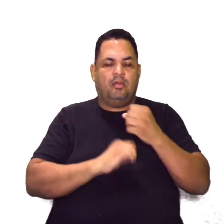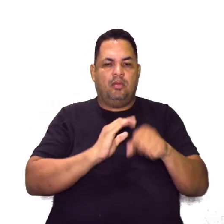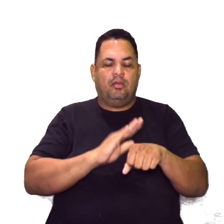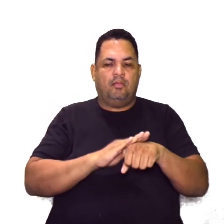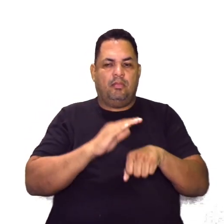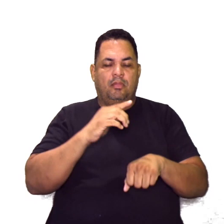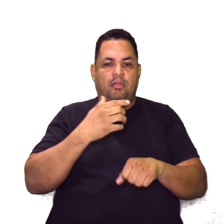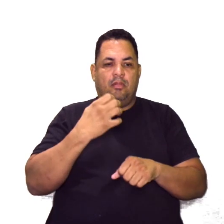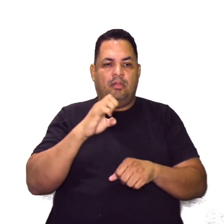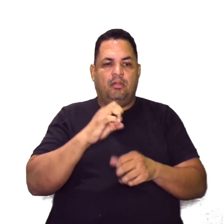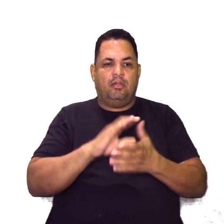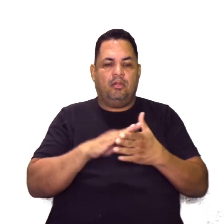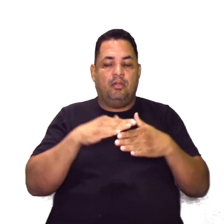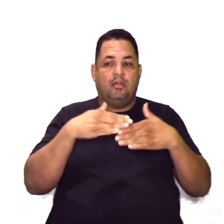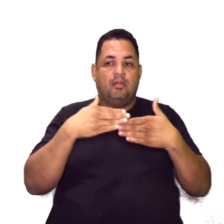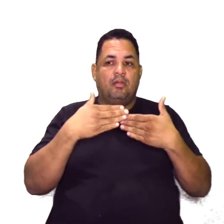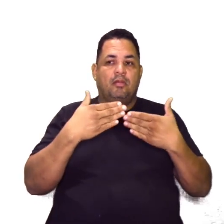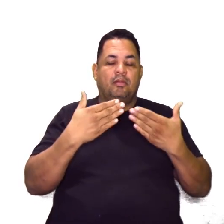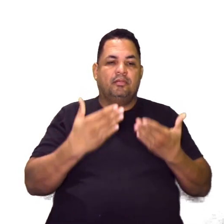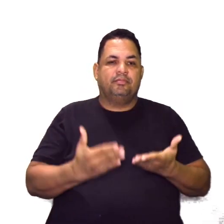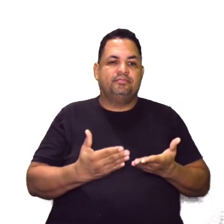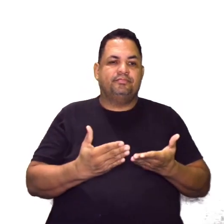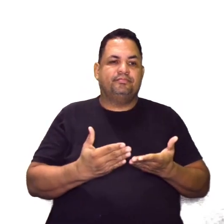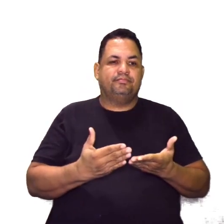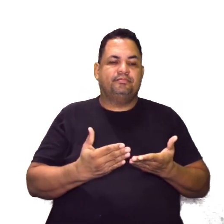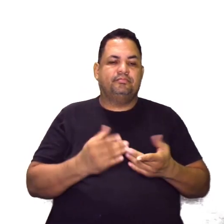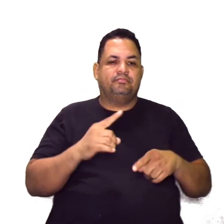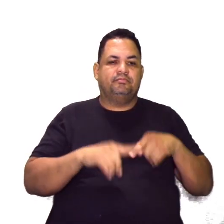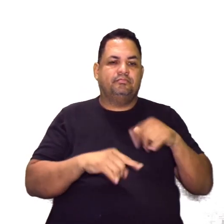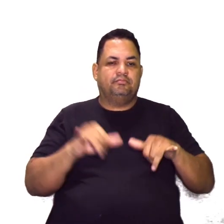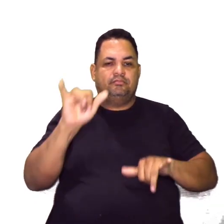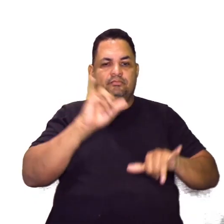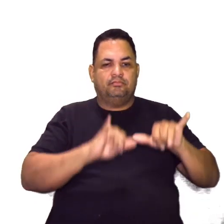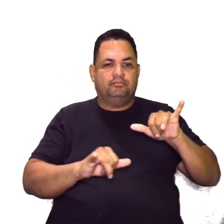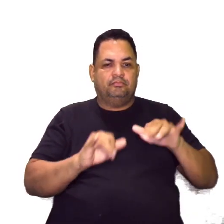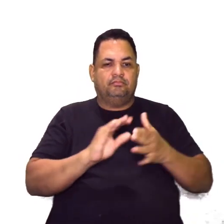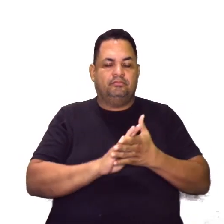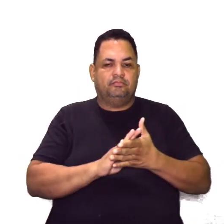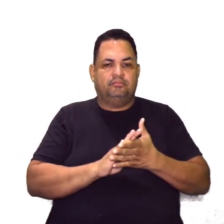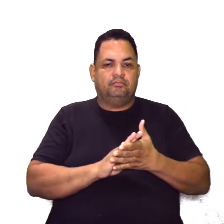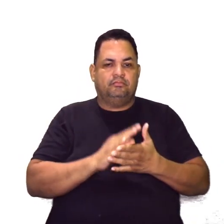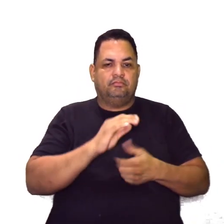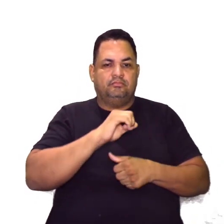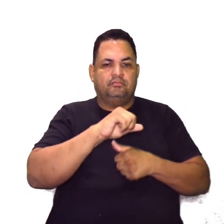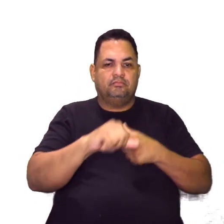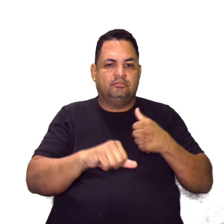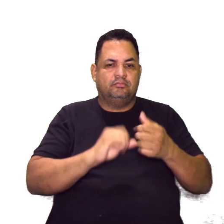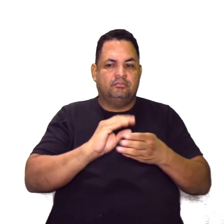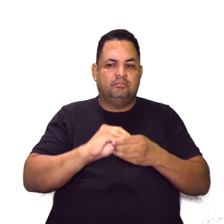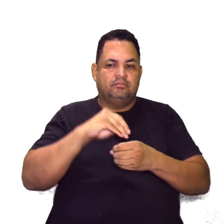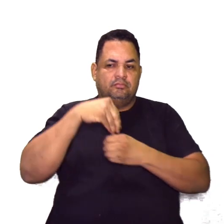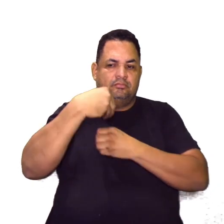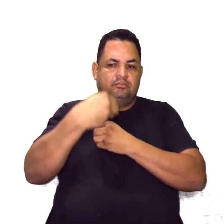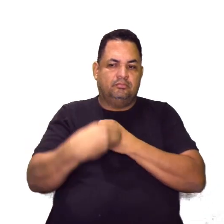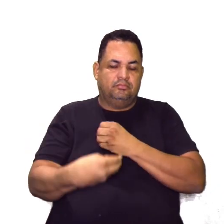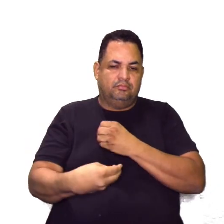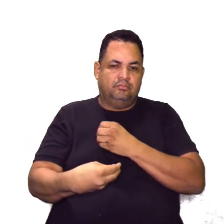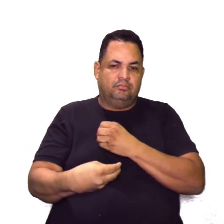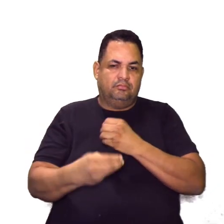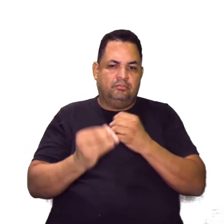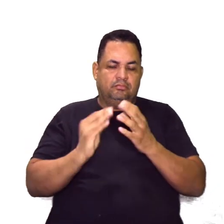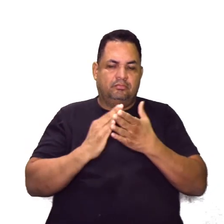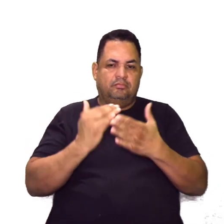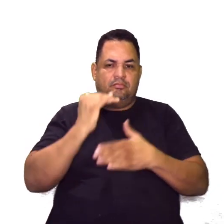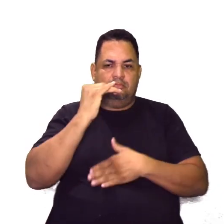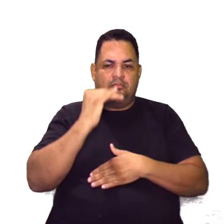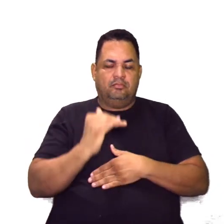mais energético. Quando o elemento químico era considerado elemento de transição externa,